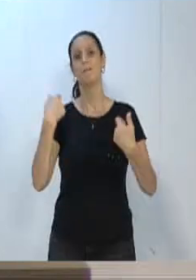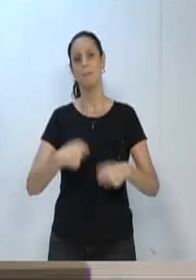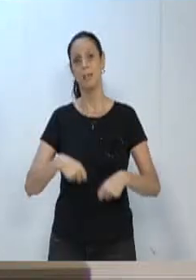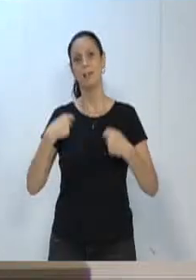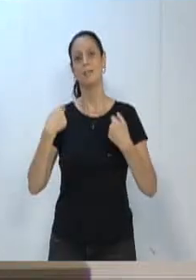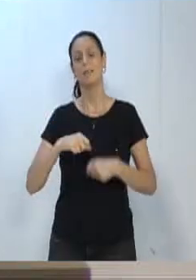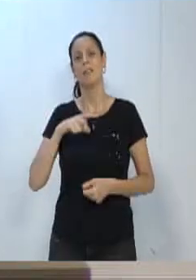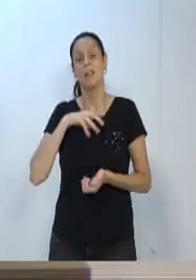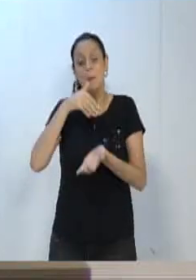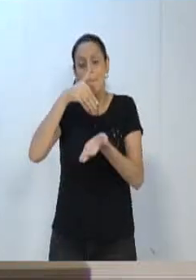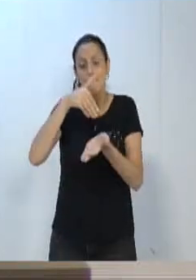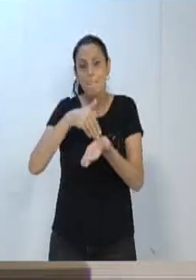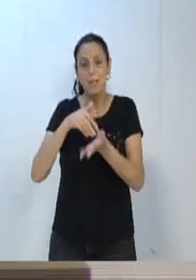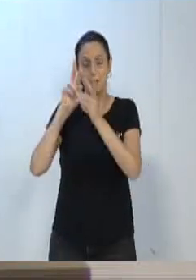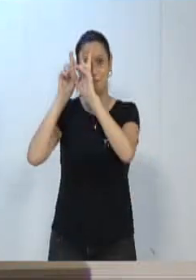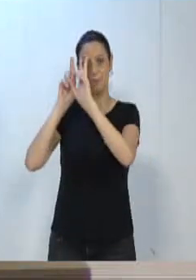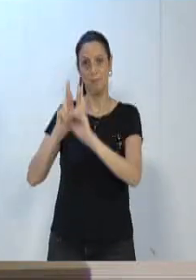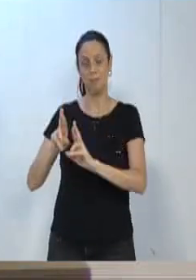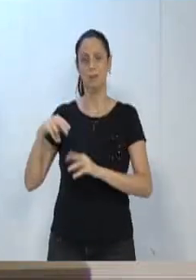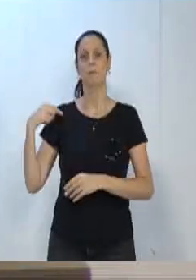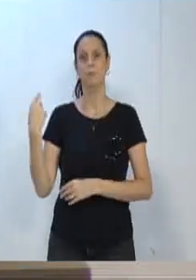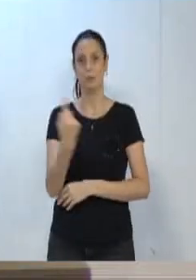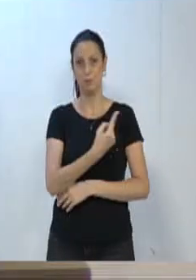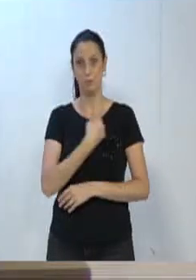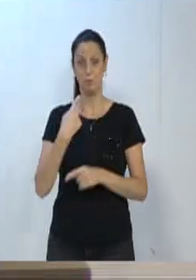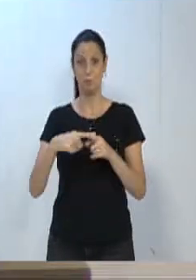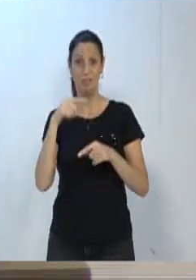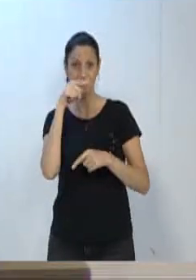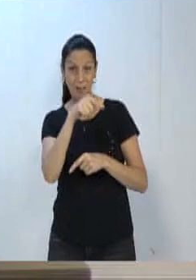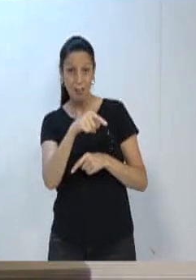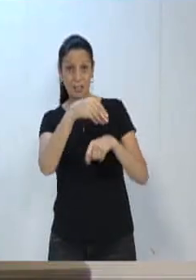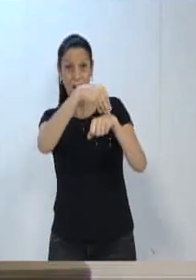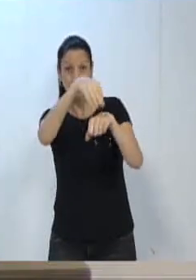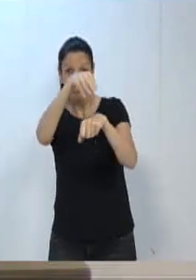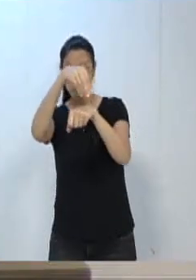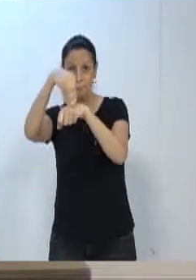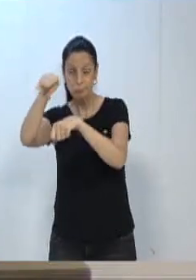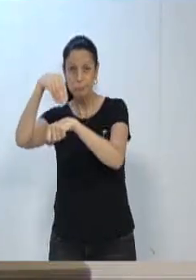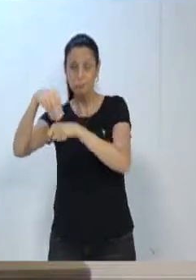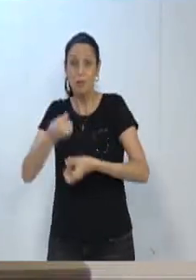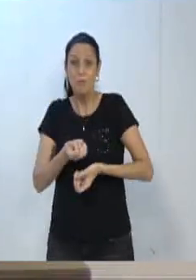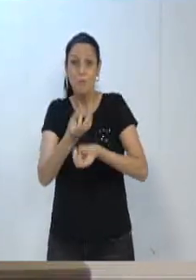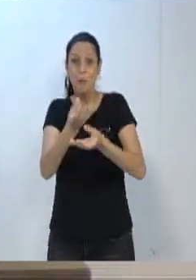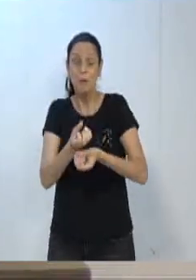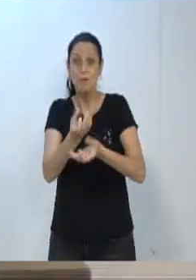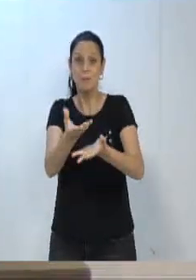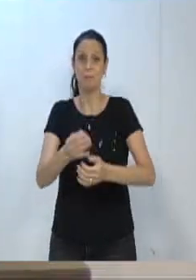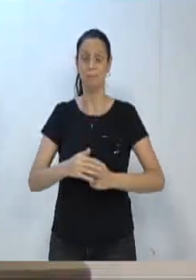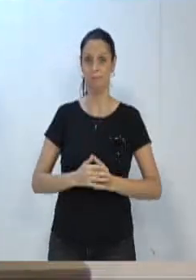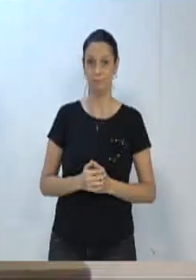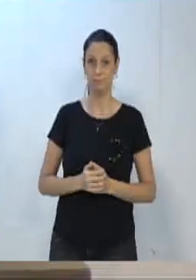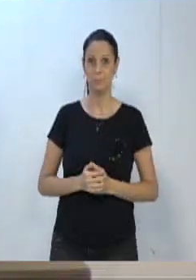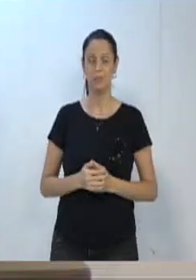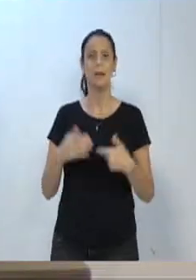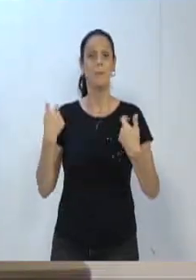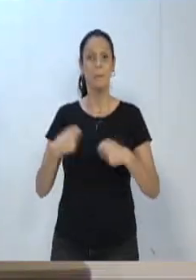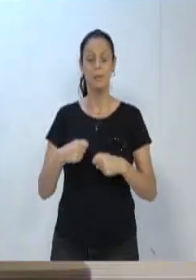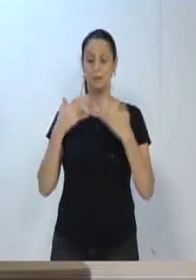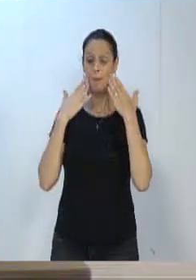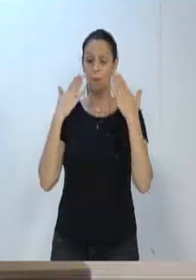microfone, levando as informações para as pessoas e mostrando o que acontece de fato na nossa